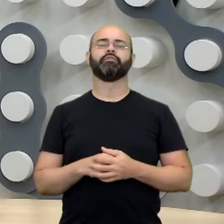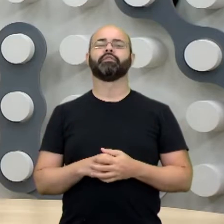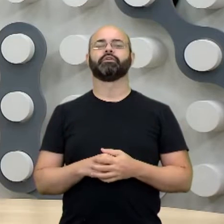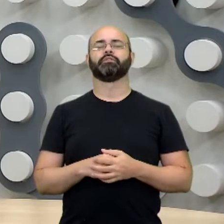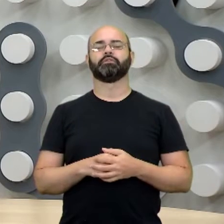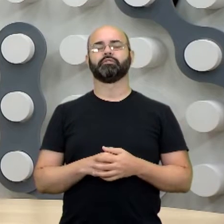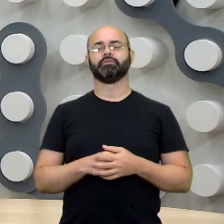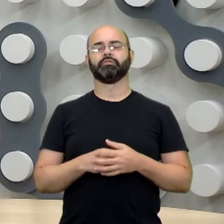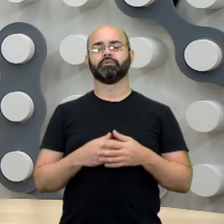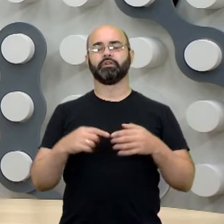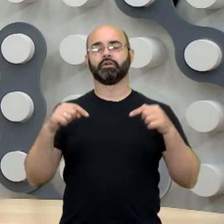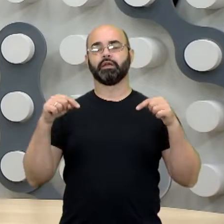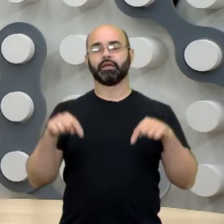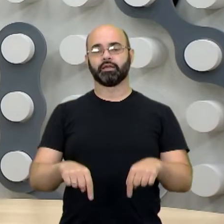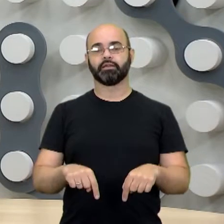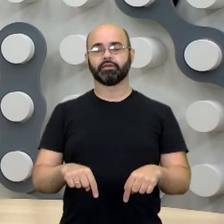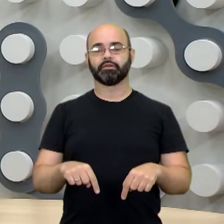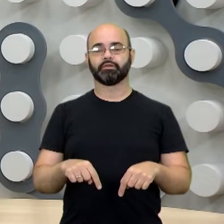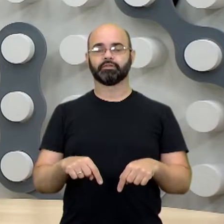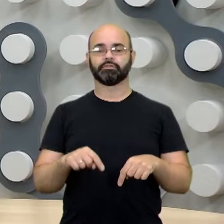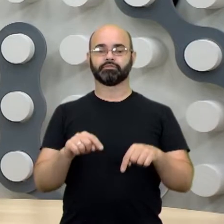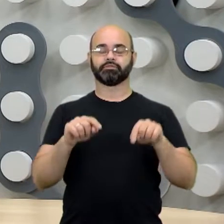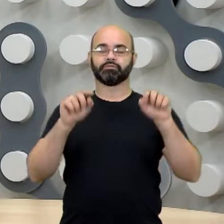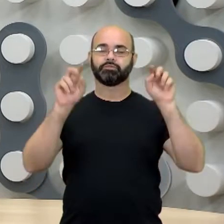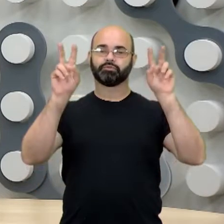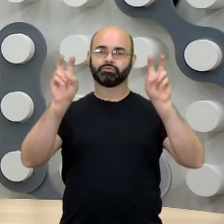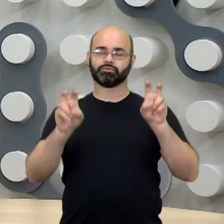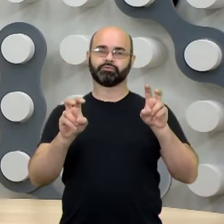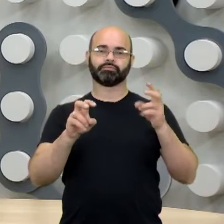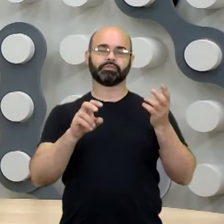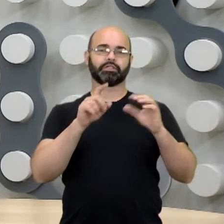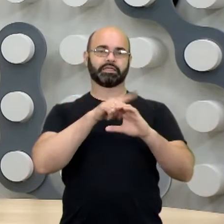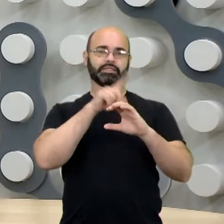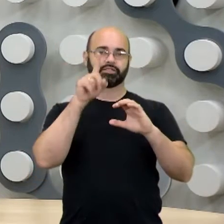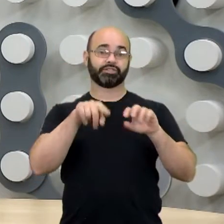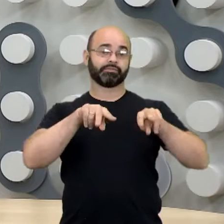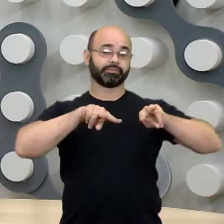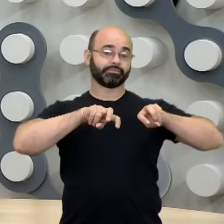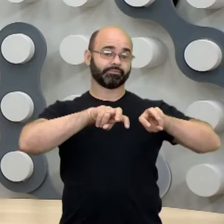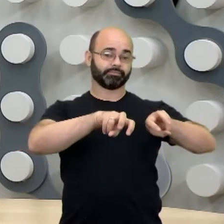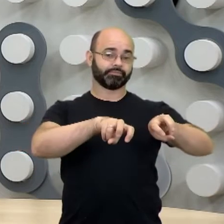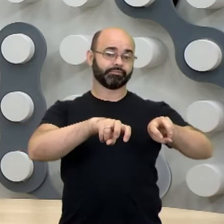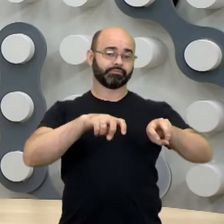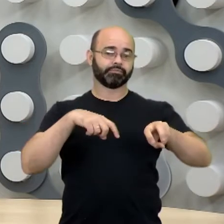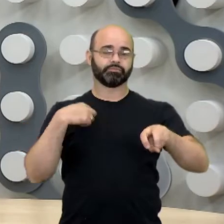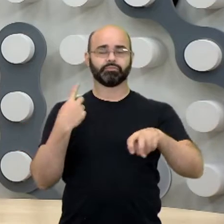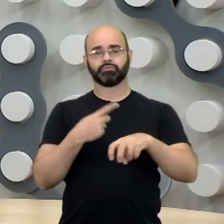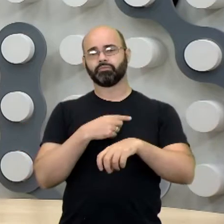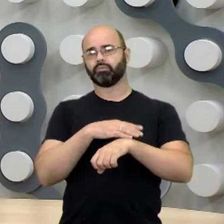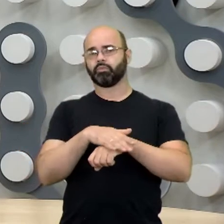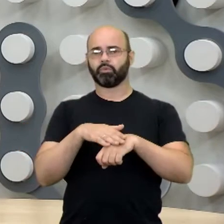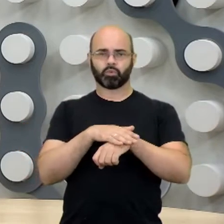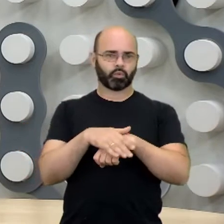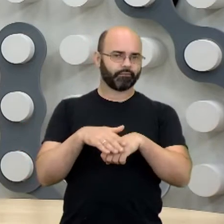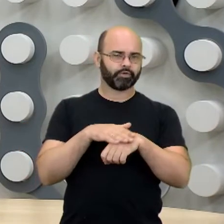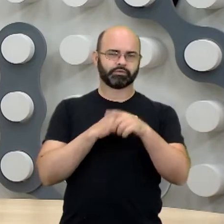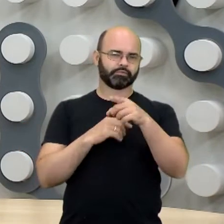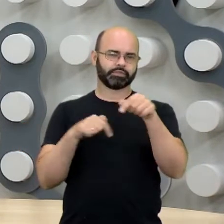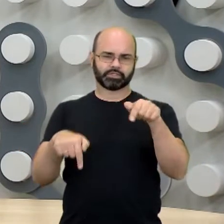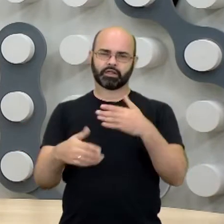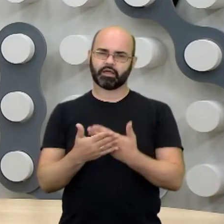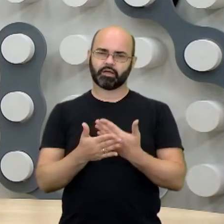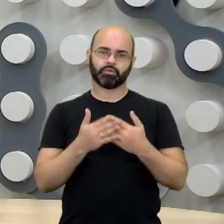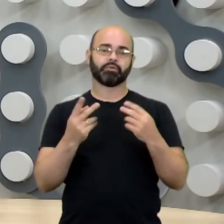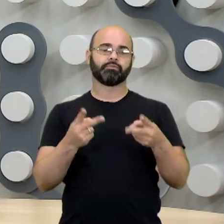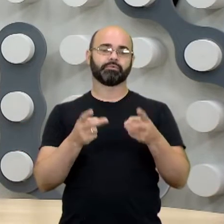aqui, né, nós estamos falando das investigações científicas. Nós vamos trabalhar muito com isso e vocês vão perceber nessa aula, como